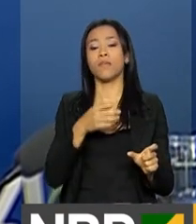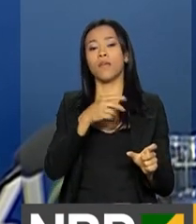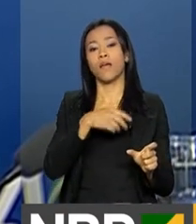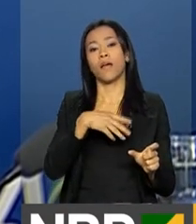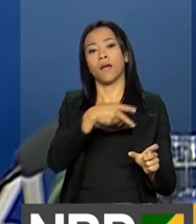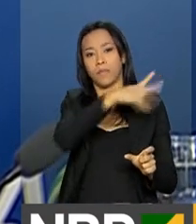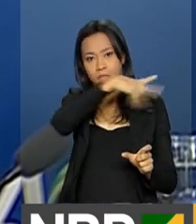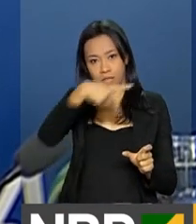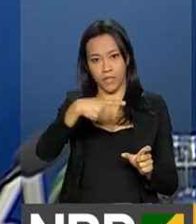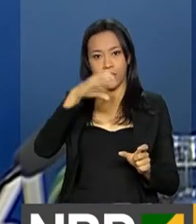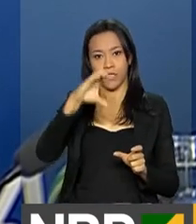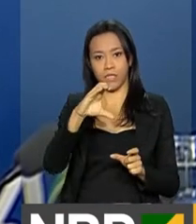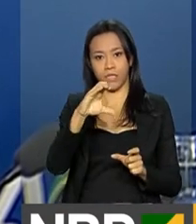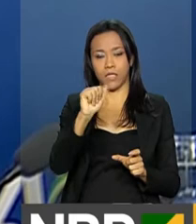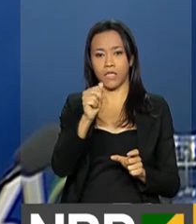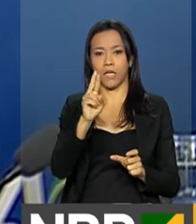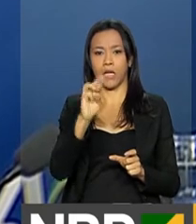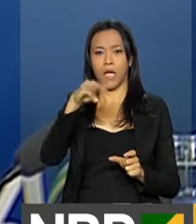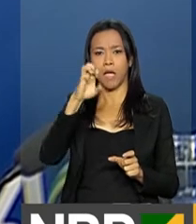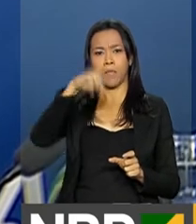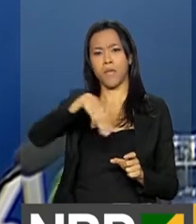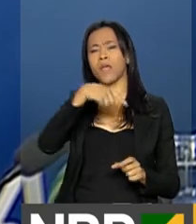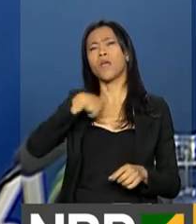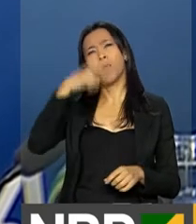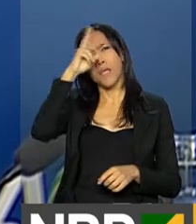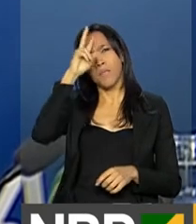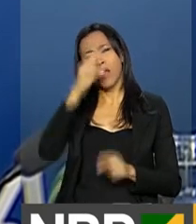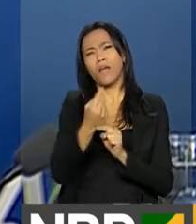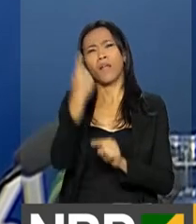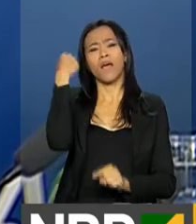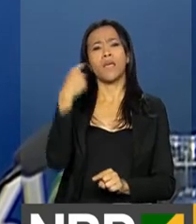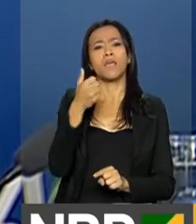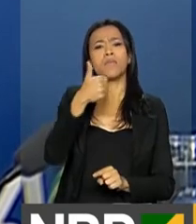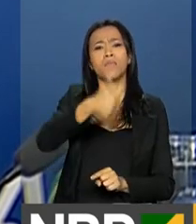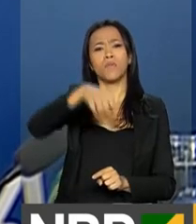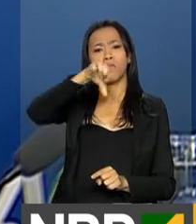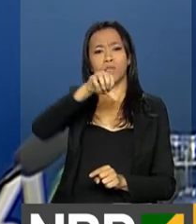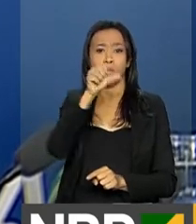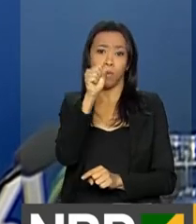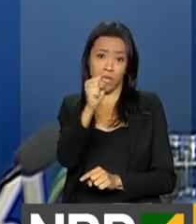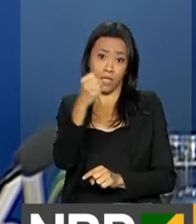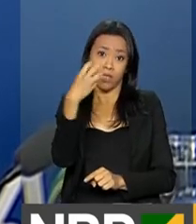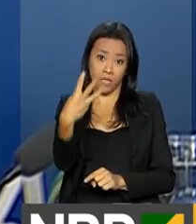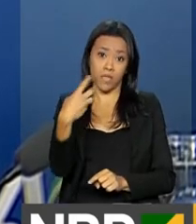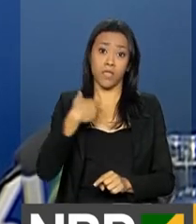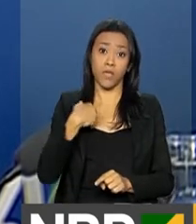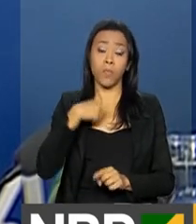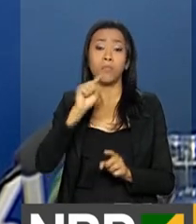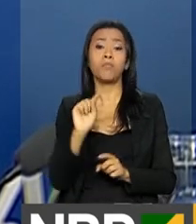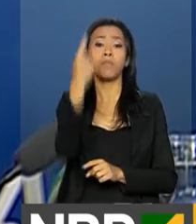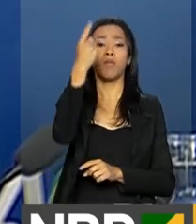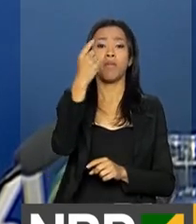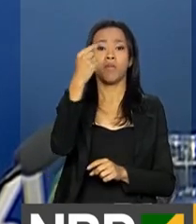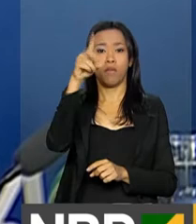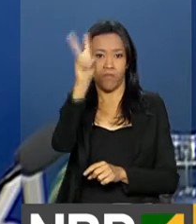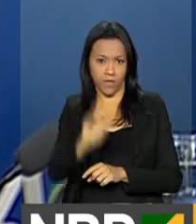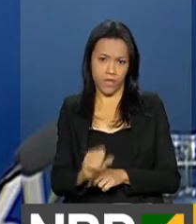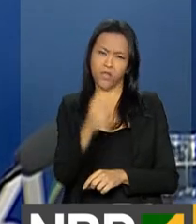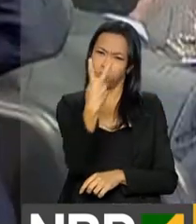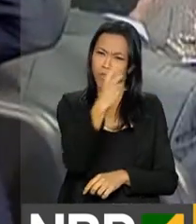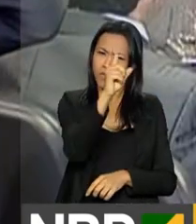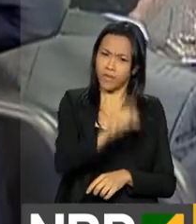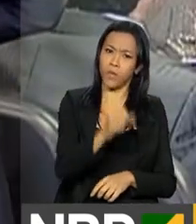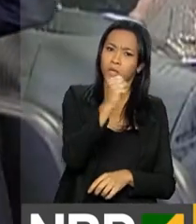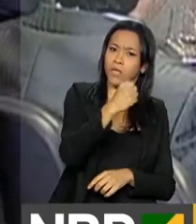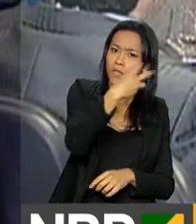eu me lembrava dos bons tempos de 83, quando fui procurador-geral do Estado pela primeira vez. Aliás, fui duas vezes, fui em